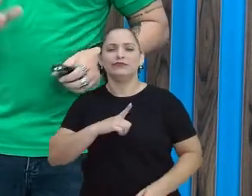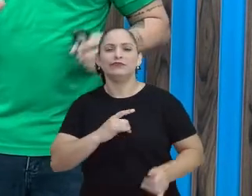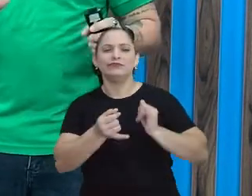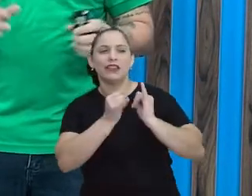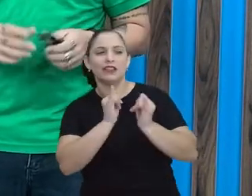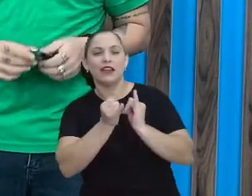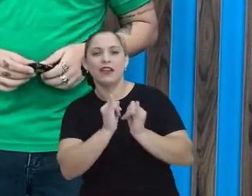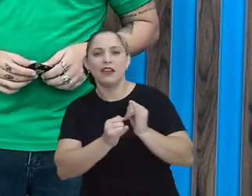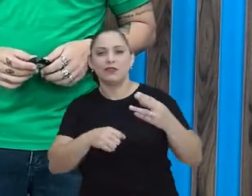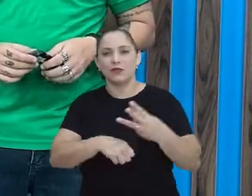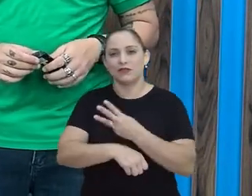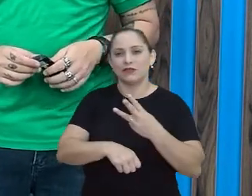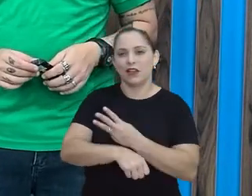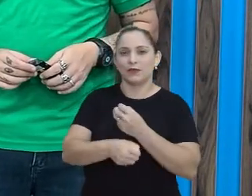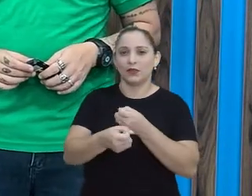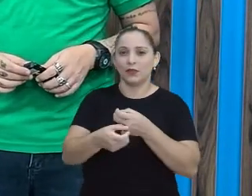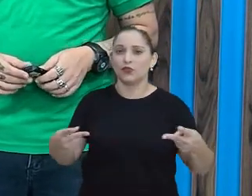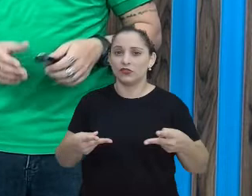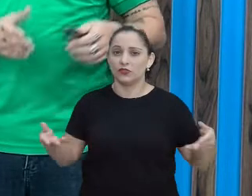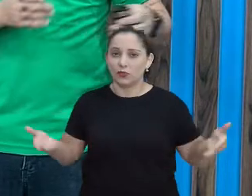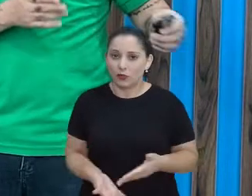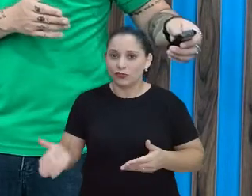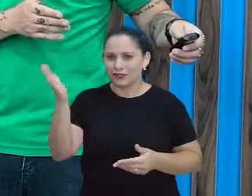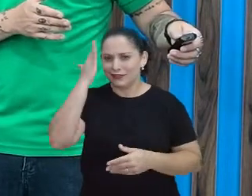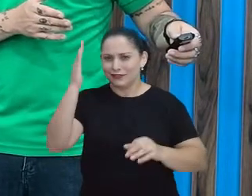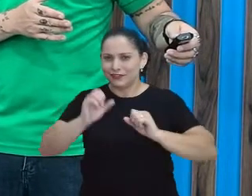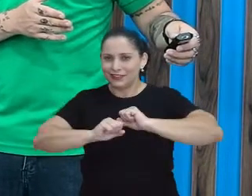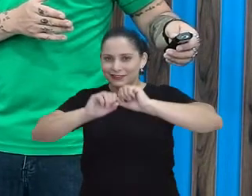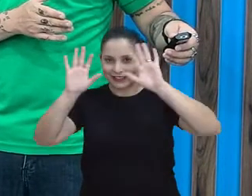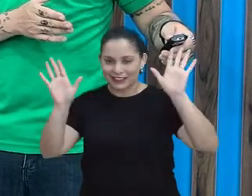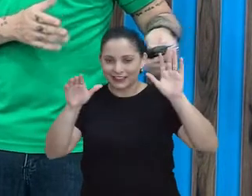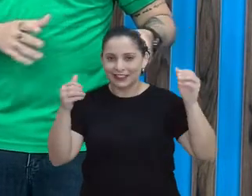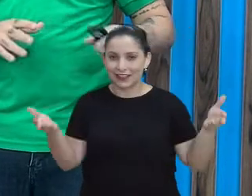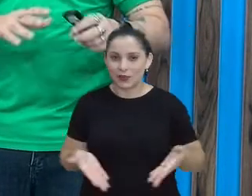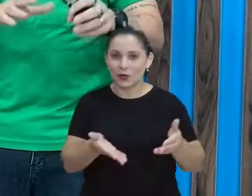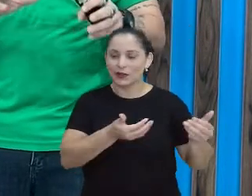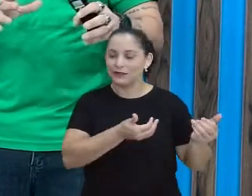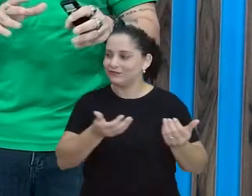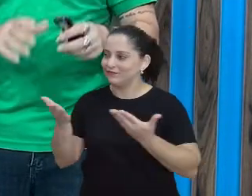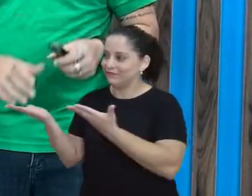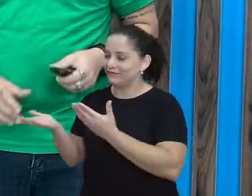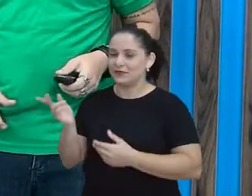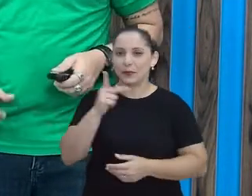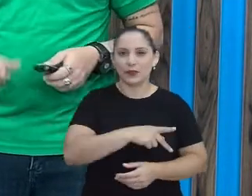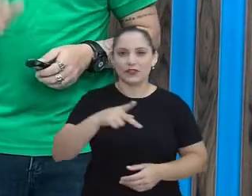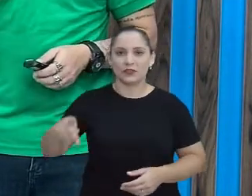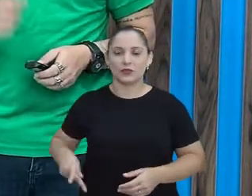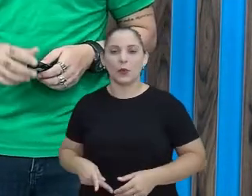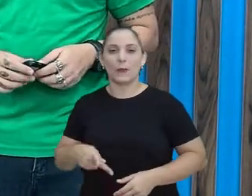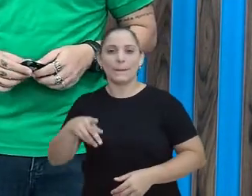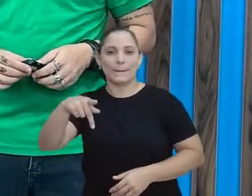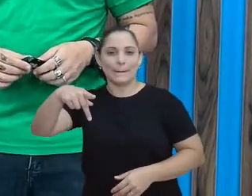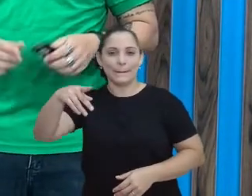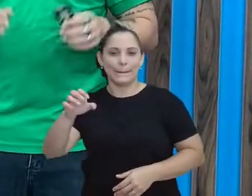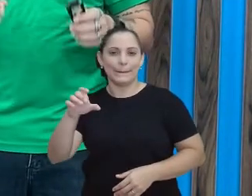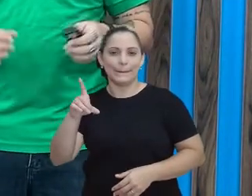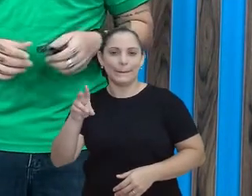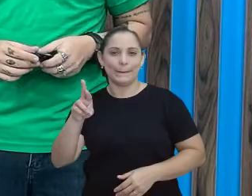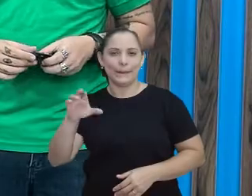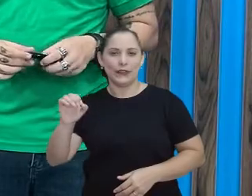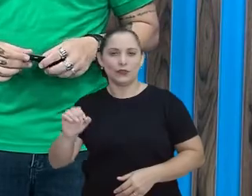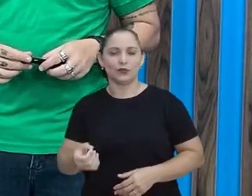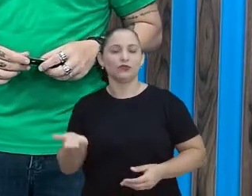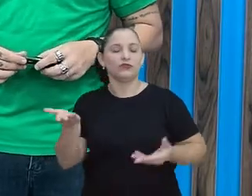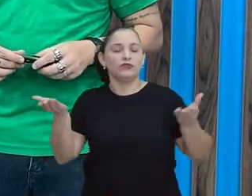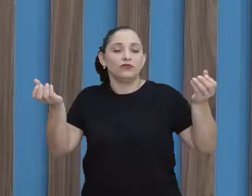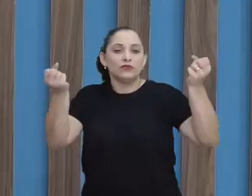vai tentar entender um pouco isso daí, tá certo? Vou passar a palavra para o professor Pedro para ele dar as considerações iniciais sobre esse tema equação. Diz